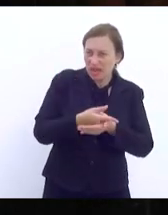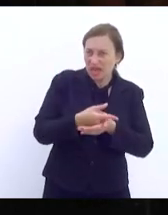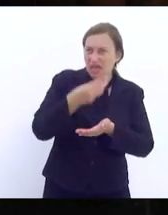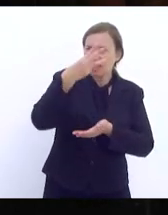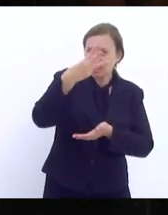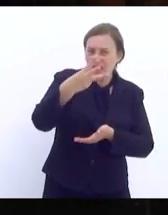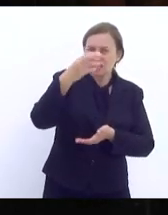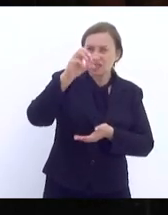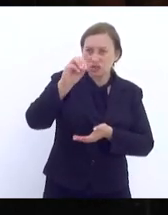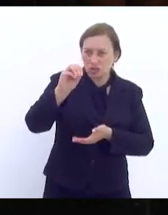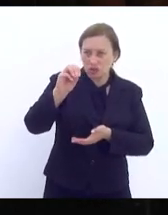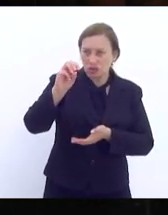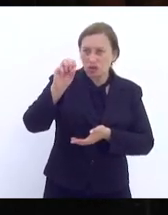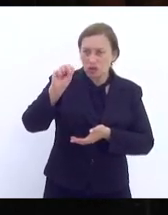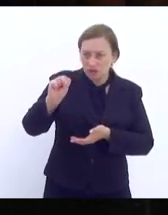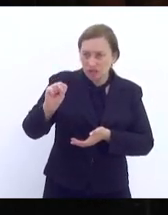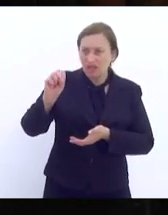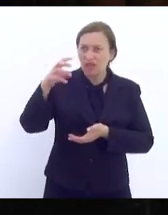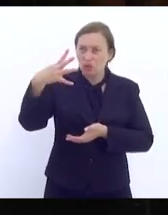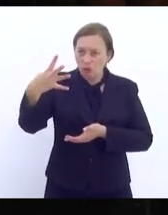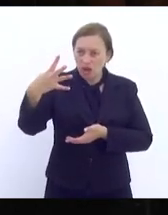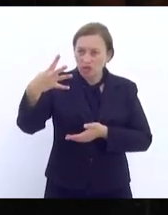384 mil